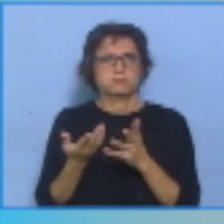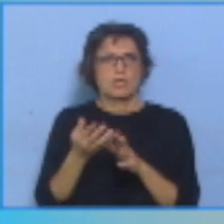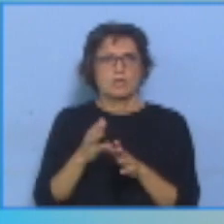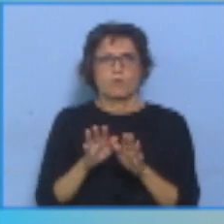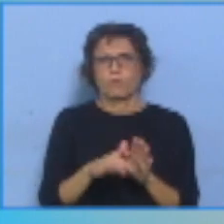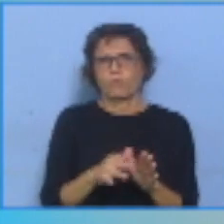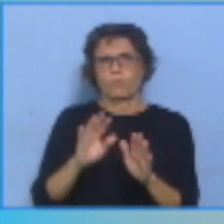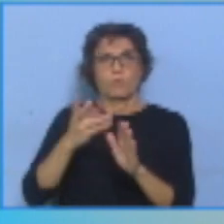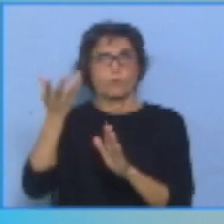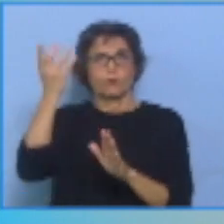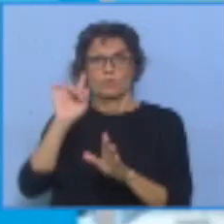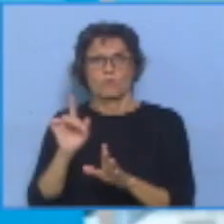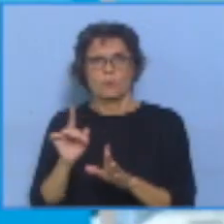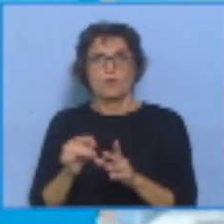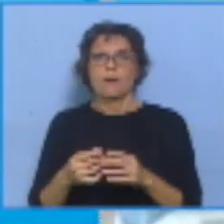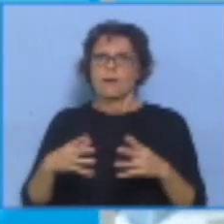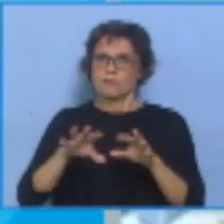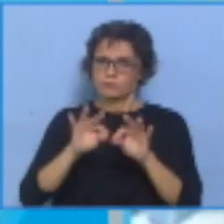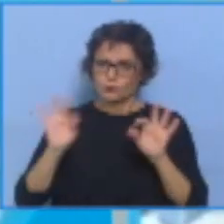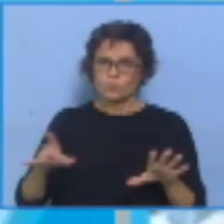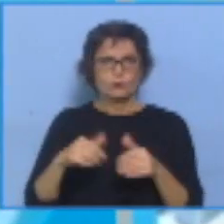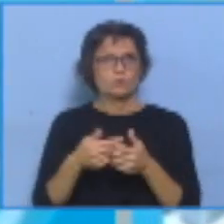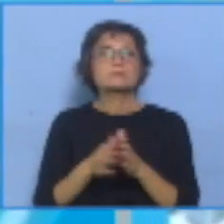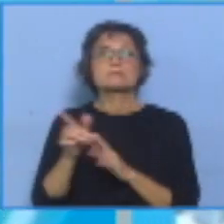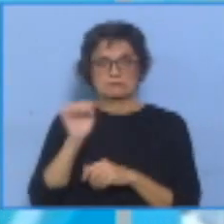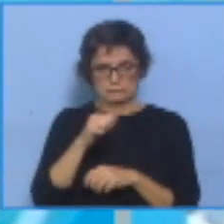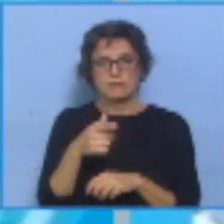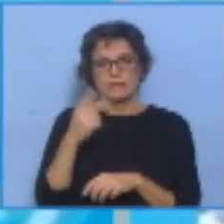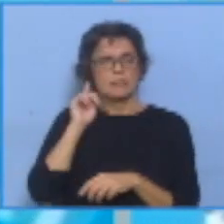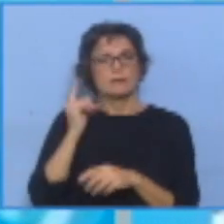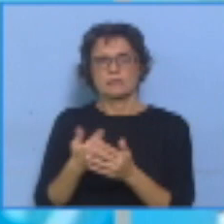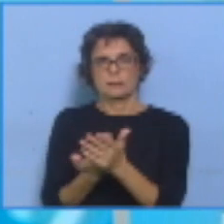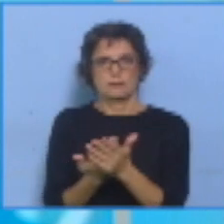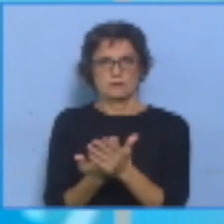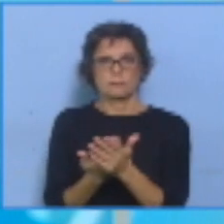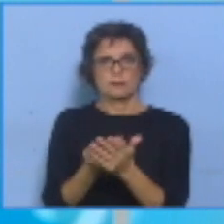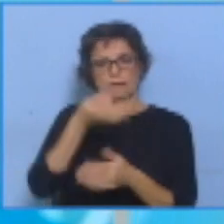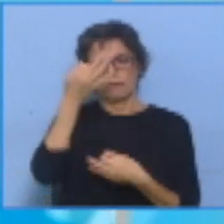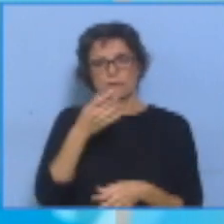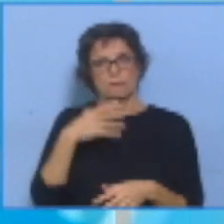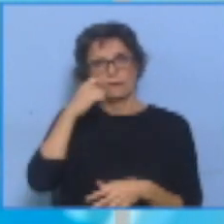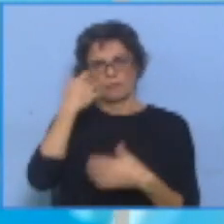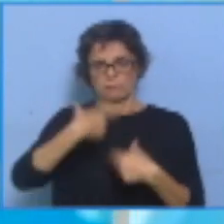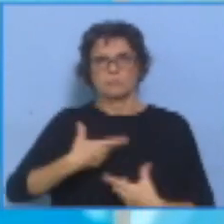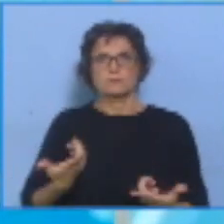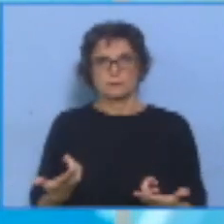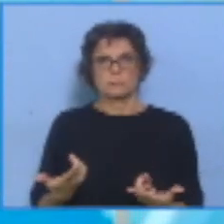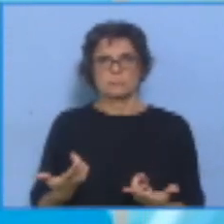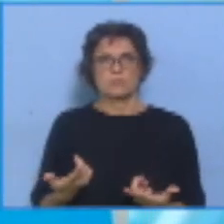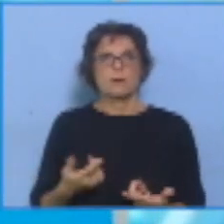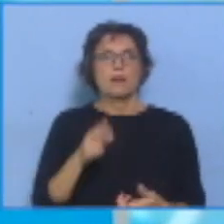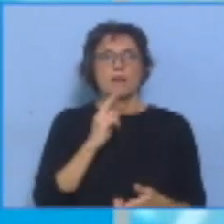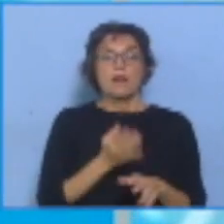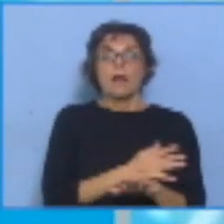todos. Ela valorizava a dignidade de todos. Da pessoa. Ela no famoso discurso que faz quando recebe,